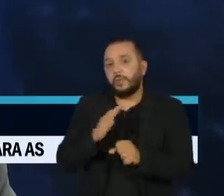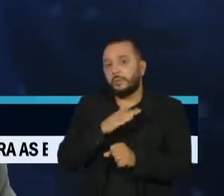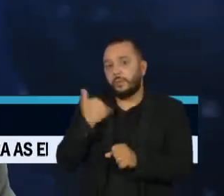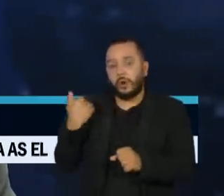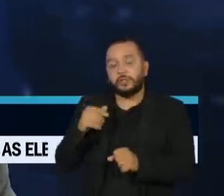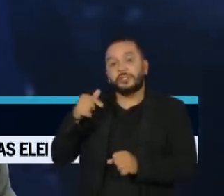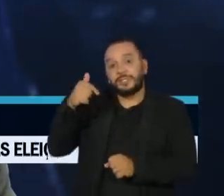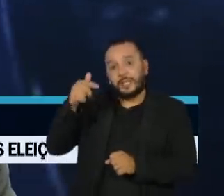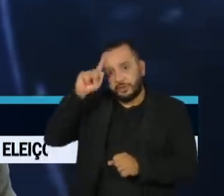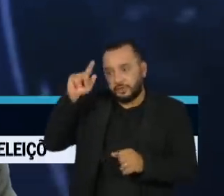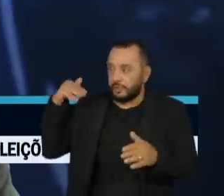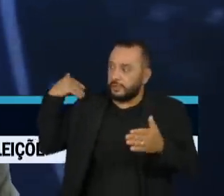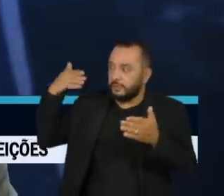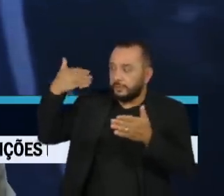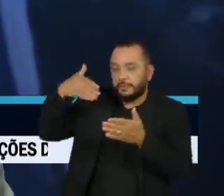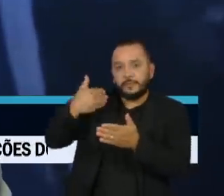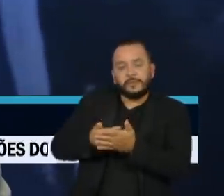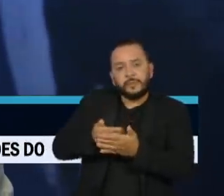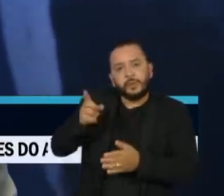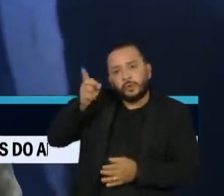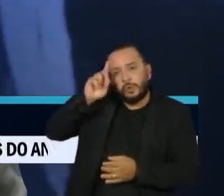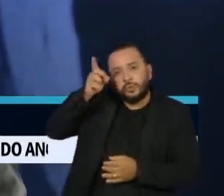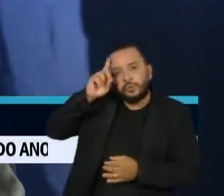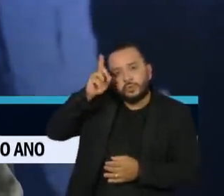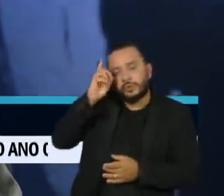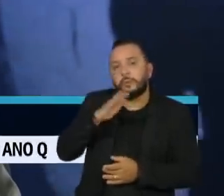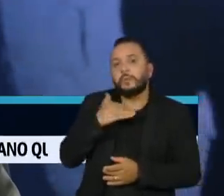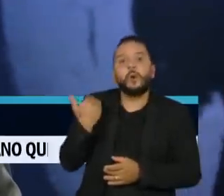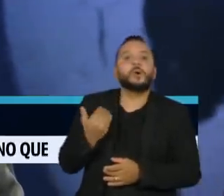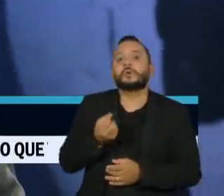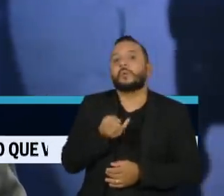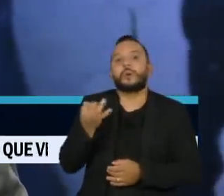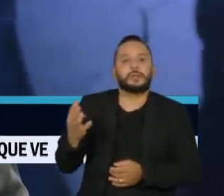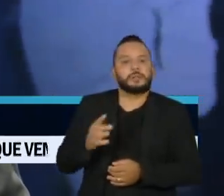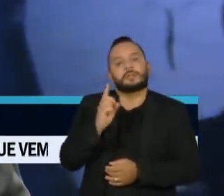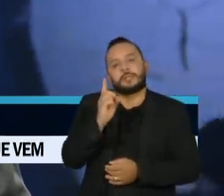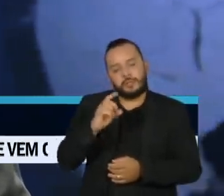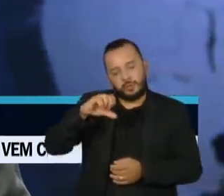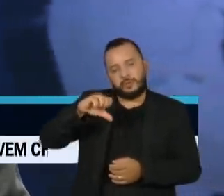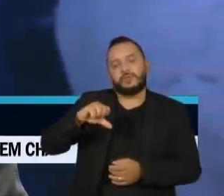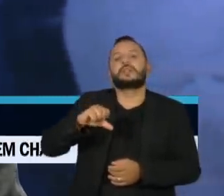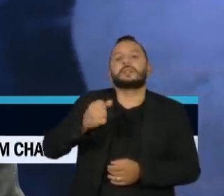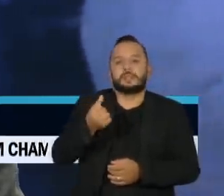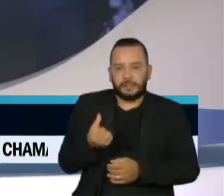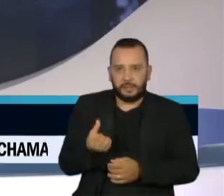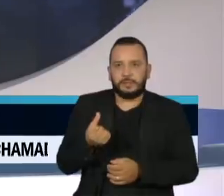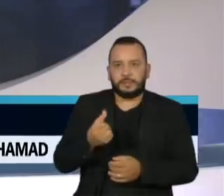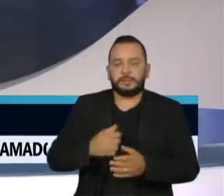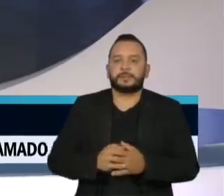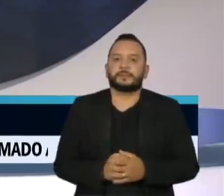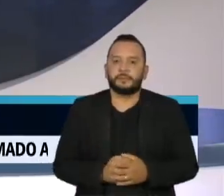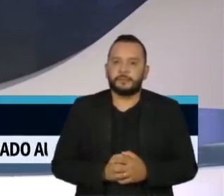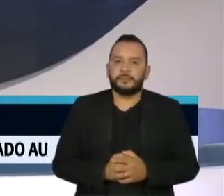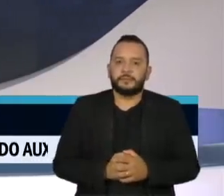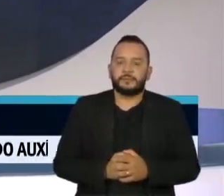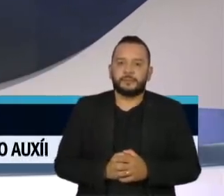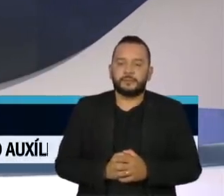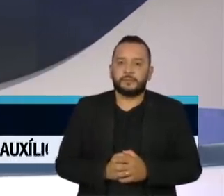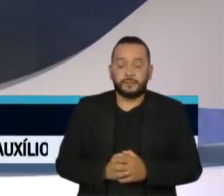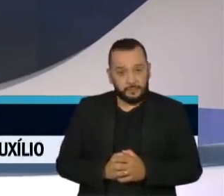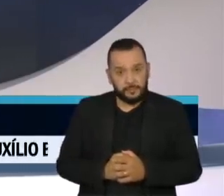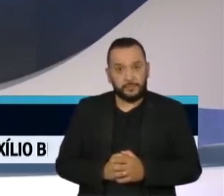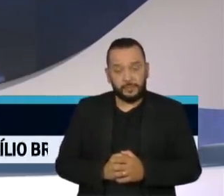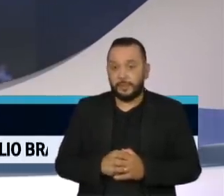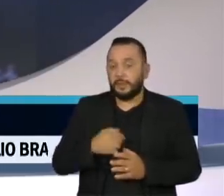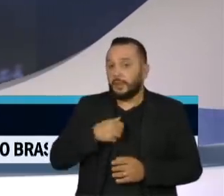mortes no país nos últimos 7 dias ficou em 196. A entrevista desse sábado é com